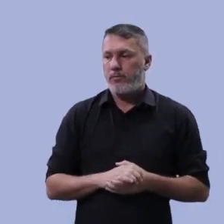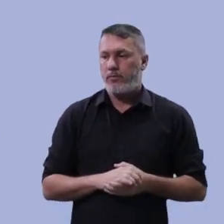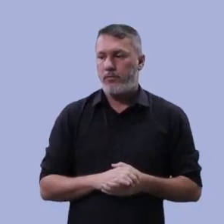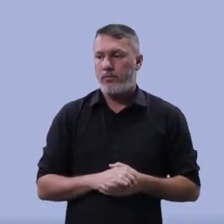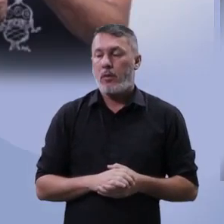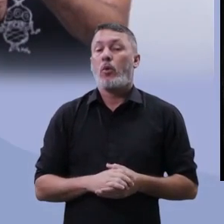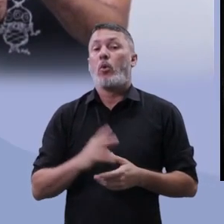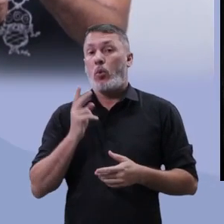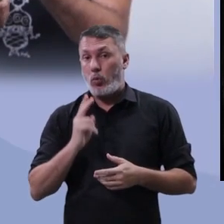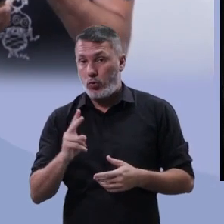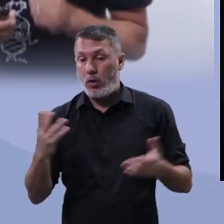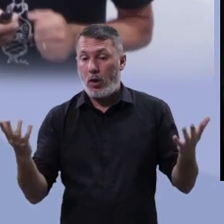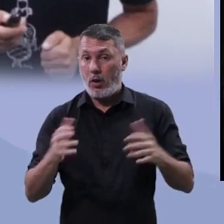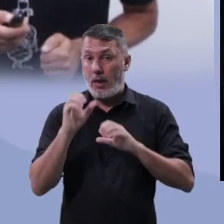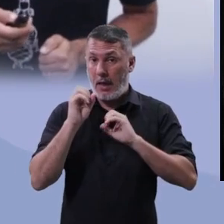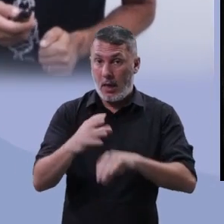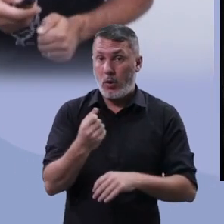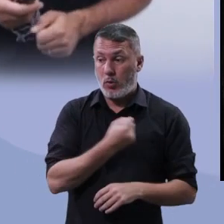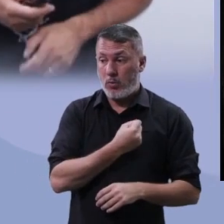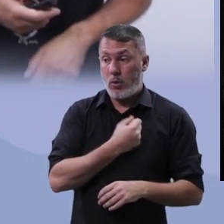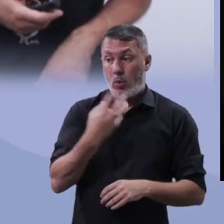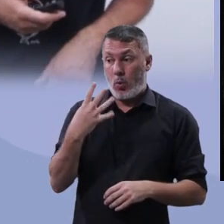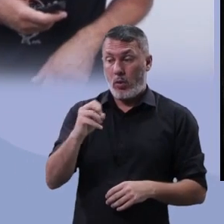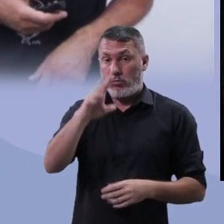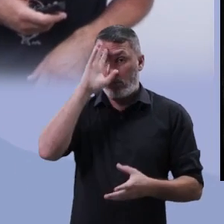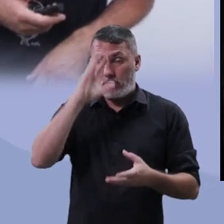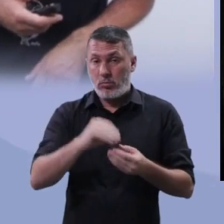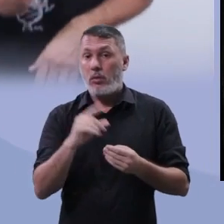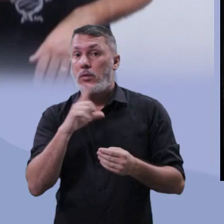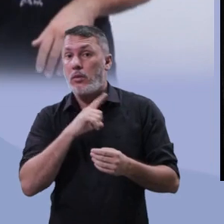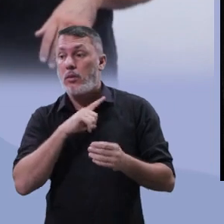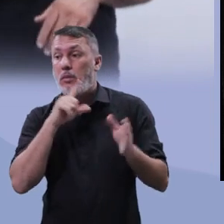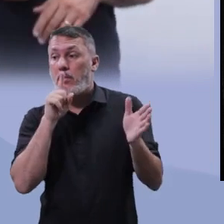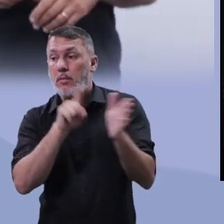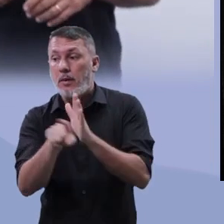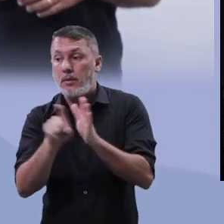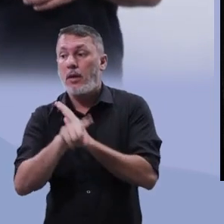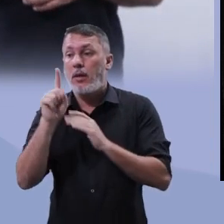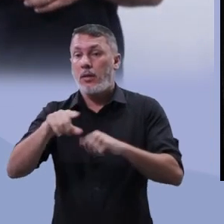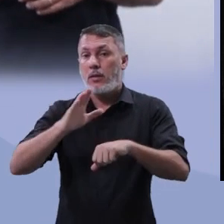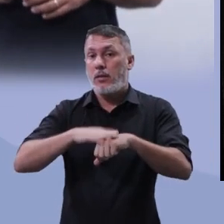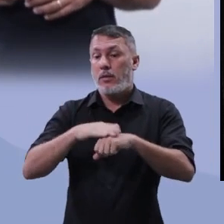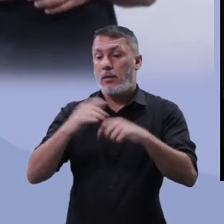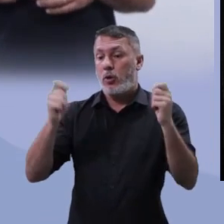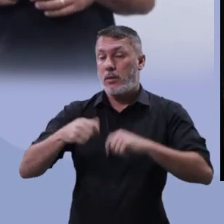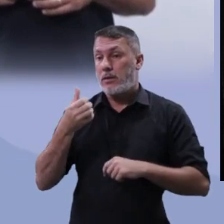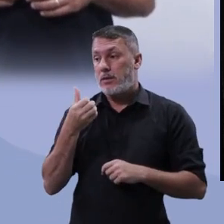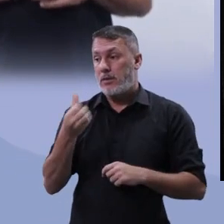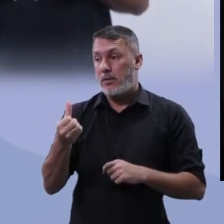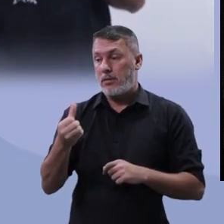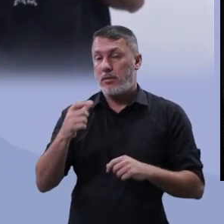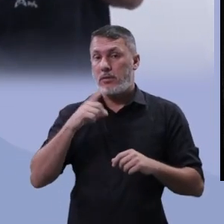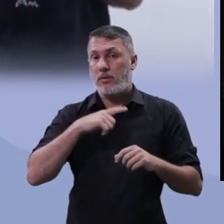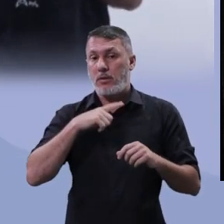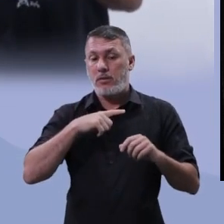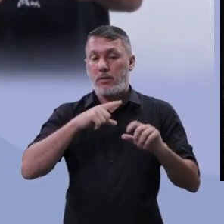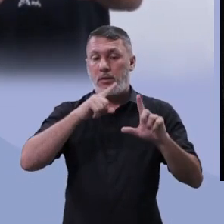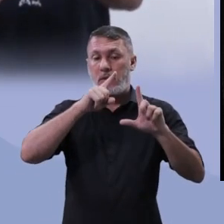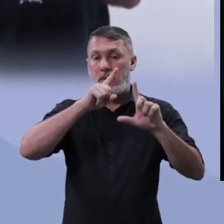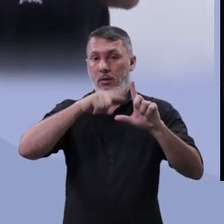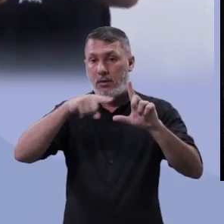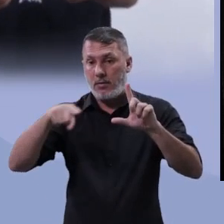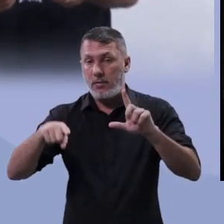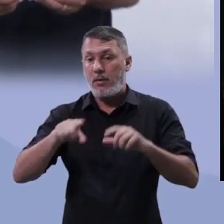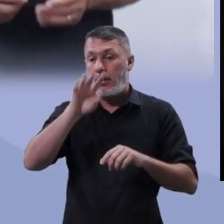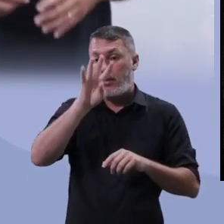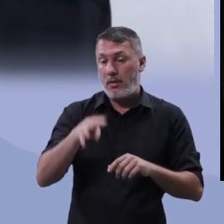junto. Continuando nossa aula 40, meu hacker, vamos agora numa questão na competência 6, gráficos